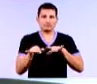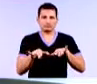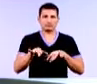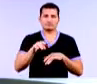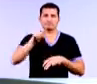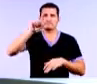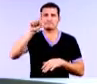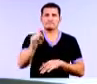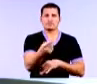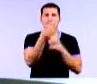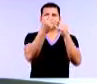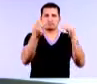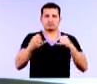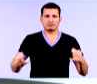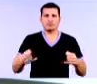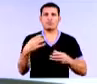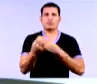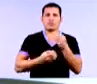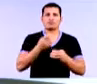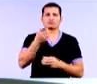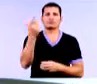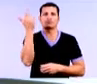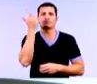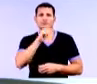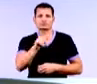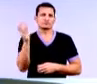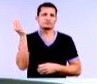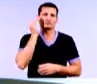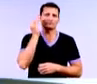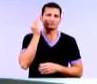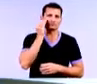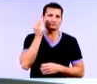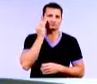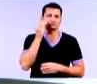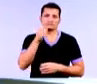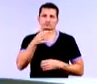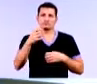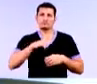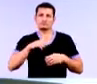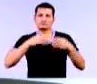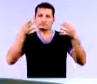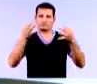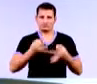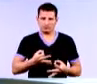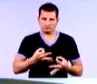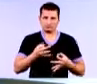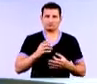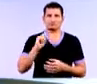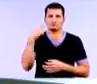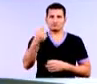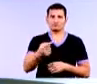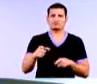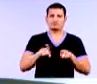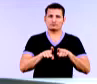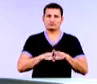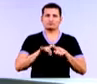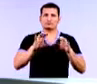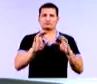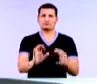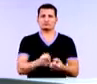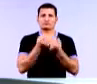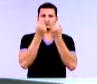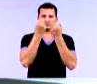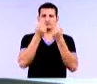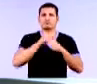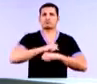código. Como que você vai conseguir testar se aquilo está correto? Depois também salvar para distribuir